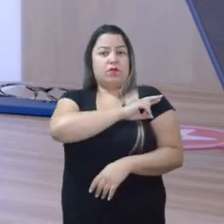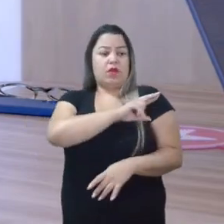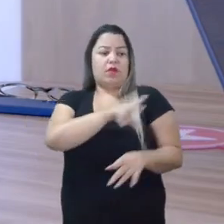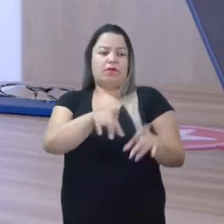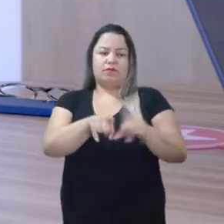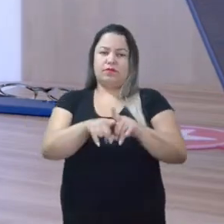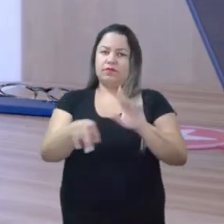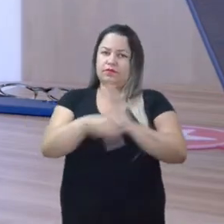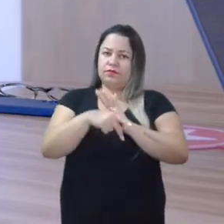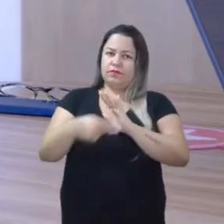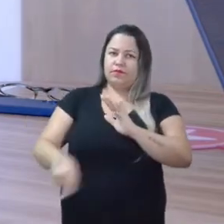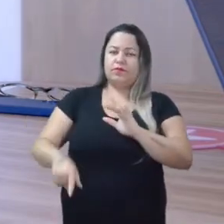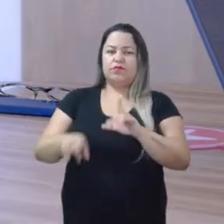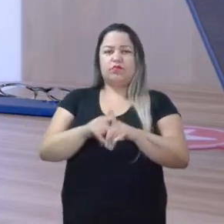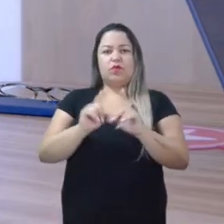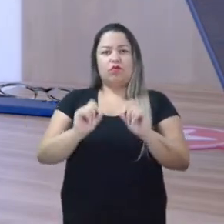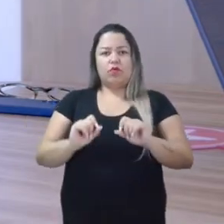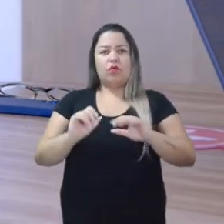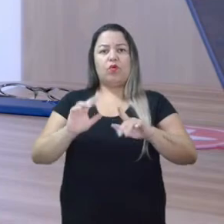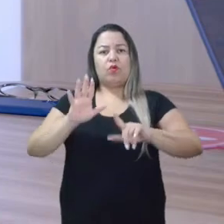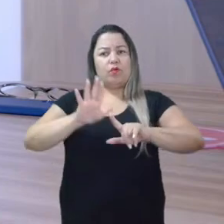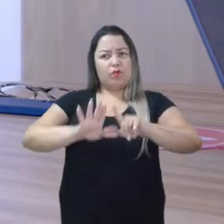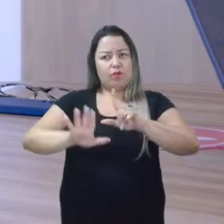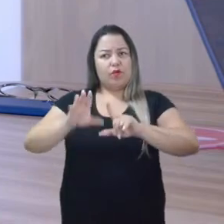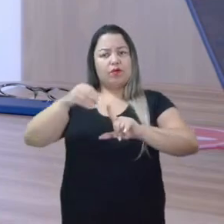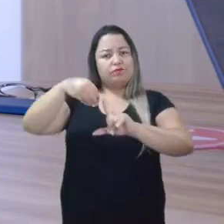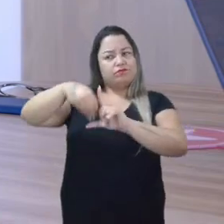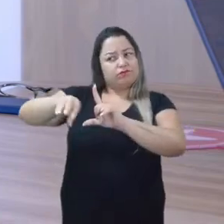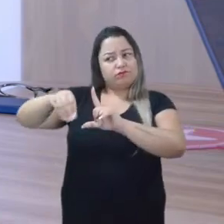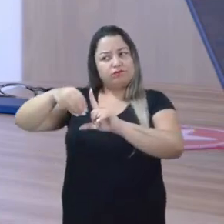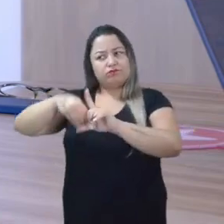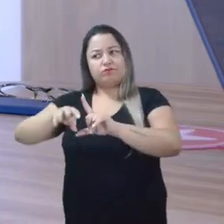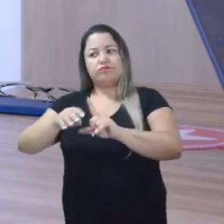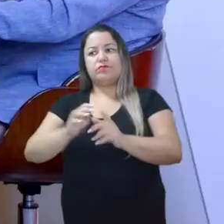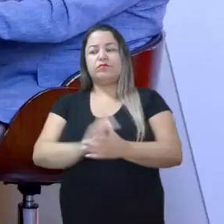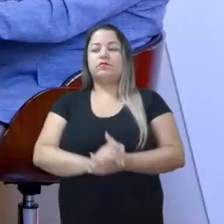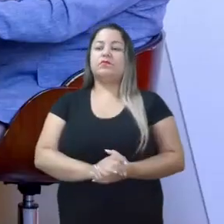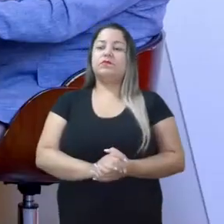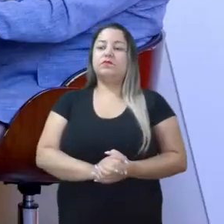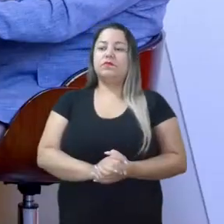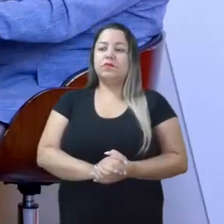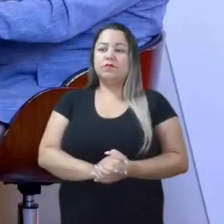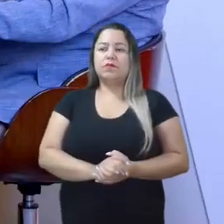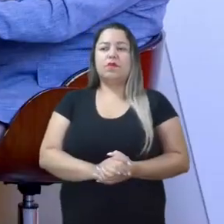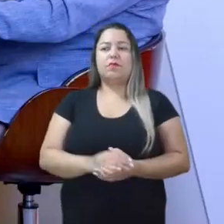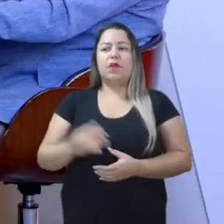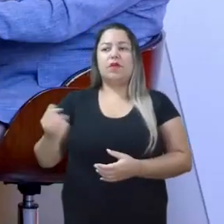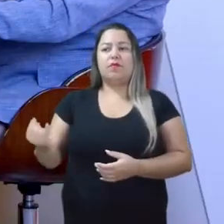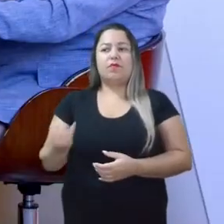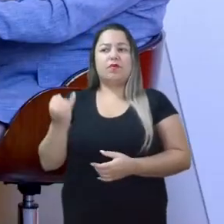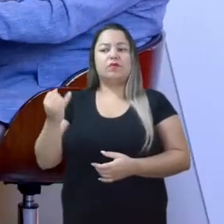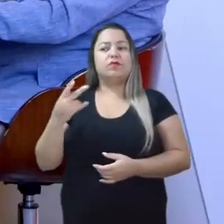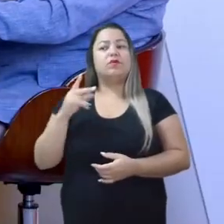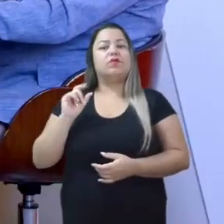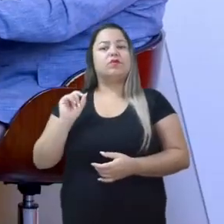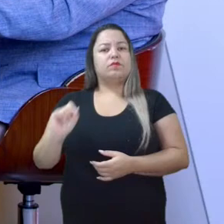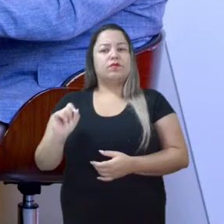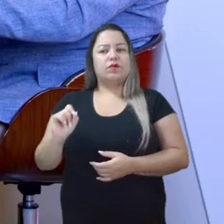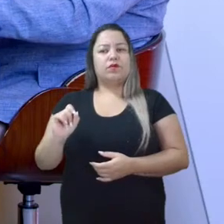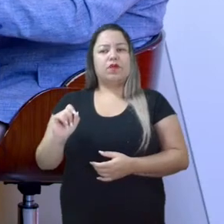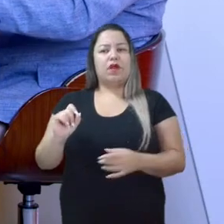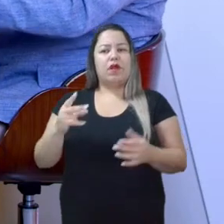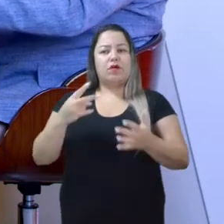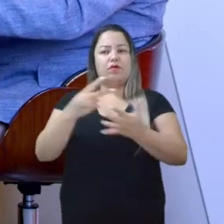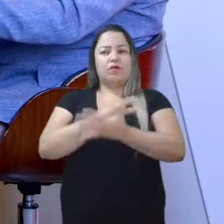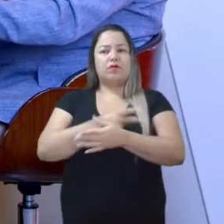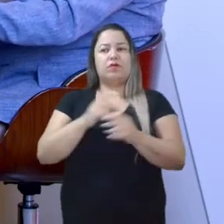esse conteúdo, para prevenir a realização desses danos. E isso é um ponto importante, porque aí, nesse caso, as